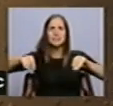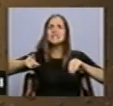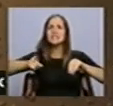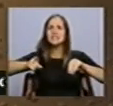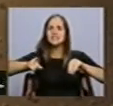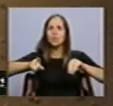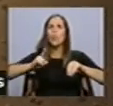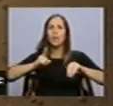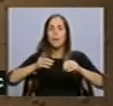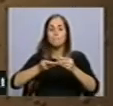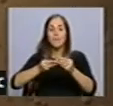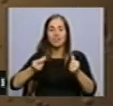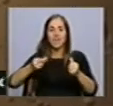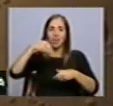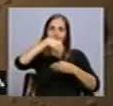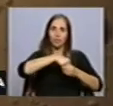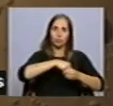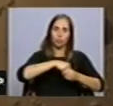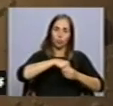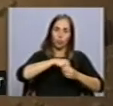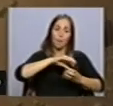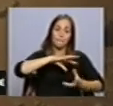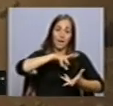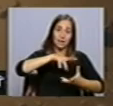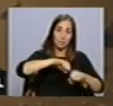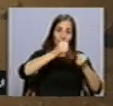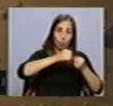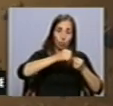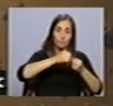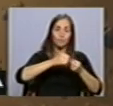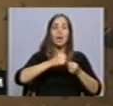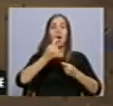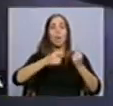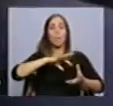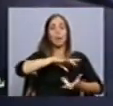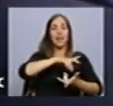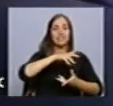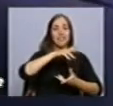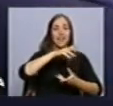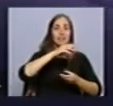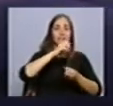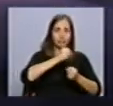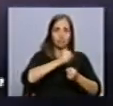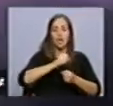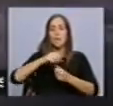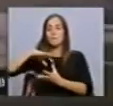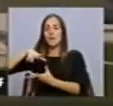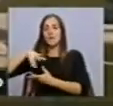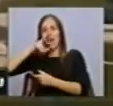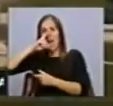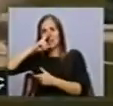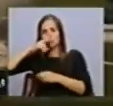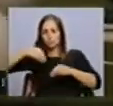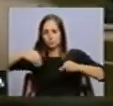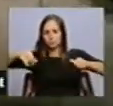partiu dos próprios planetas. De um lado dos terrestres, do outro lado dos gasosos. E isso explica, no fundo, não só a quantidade, mas